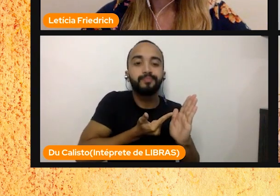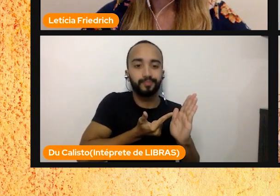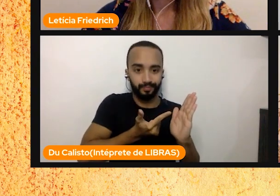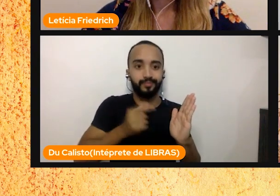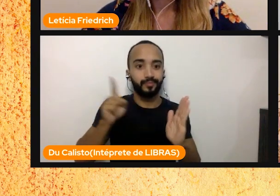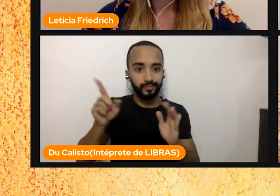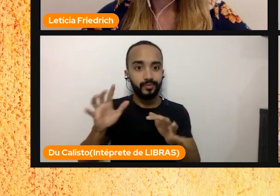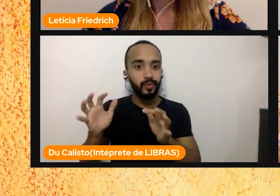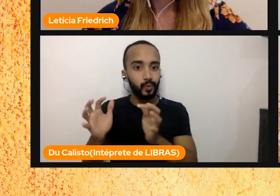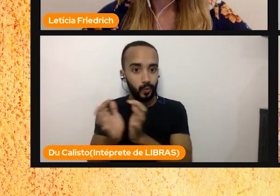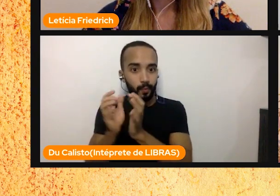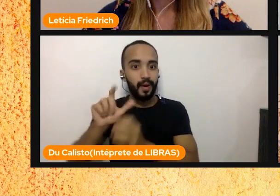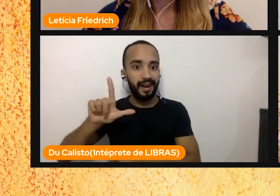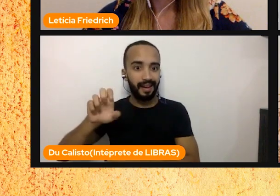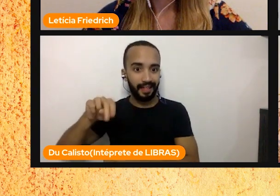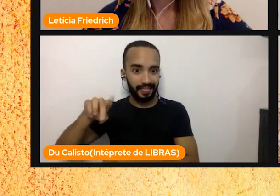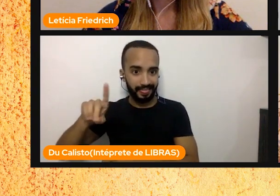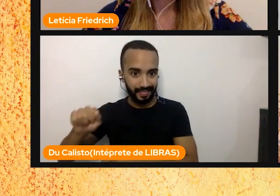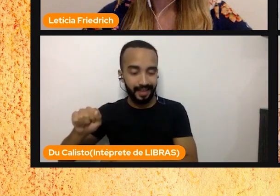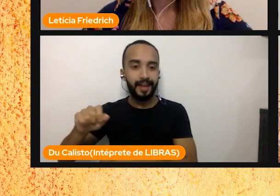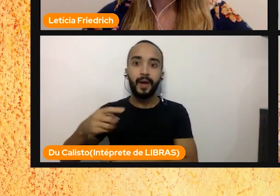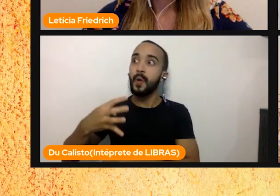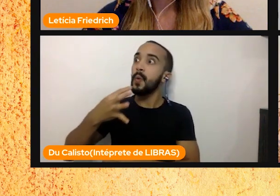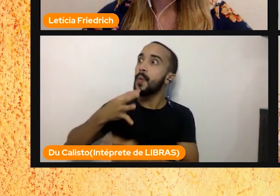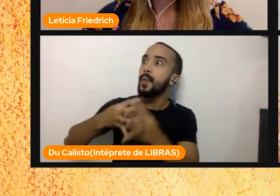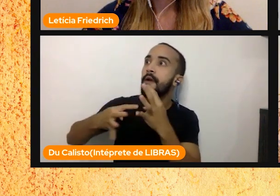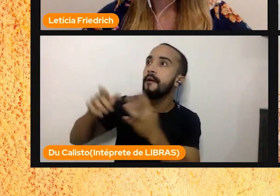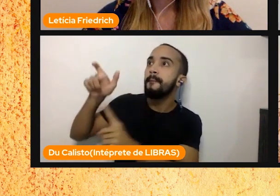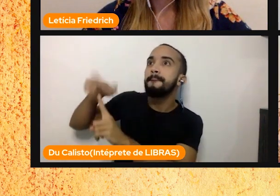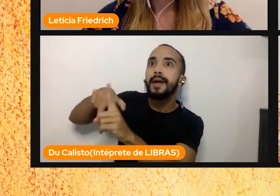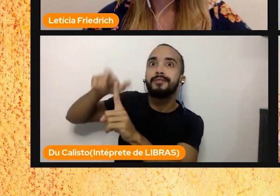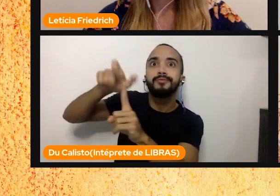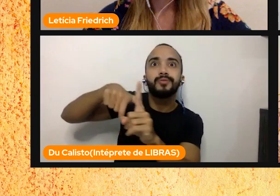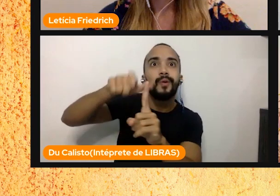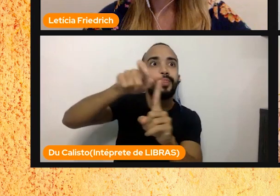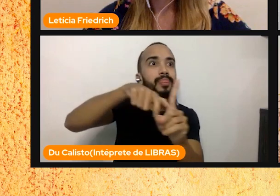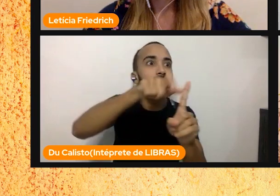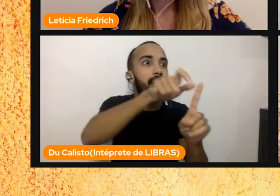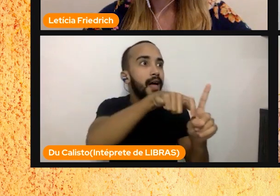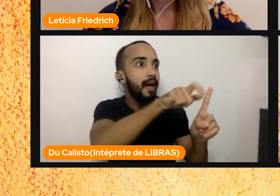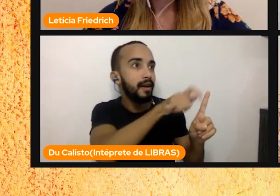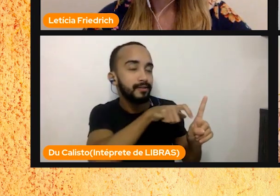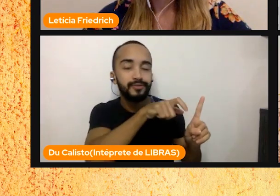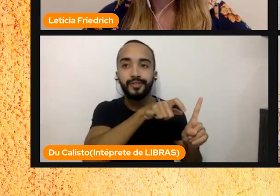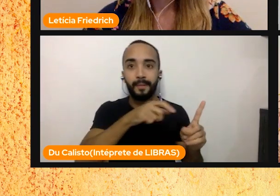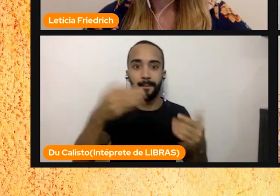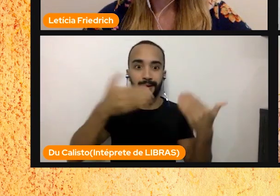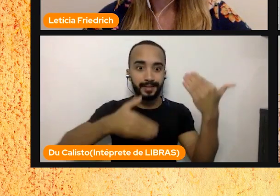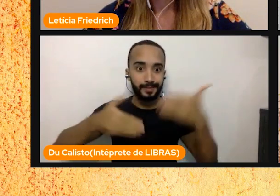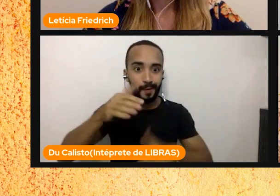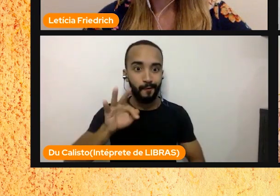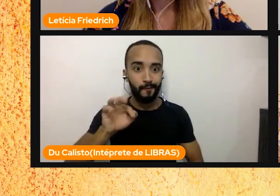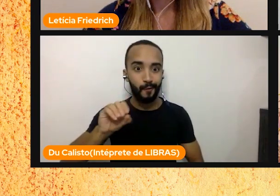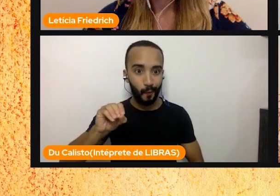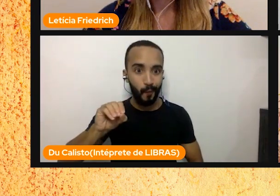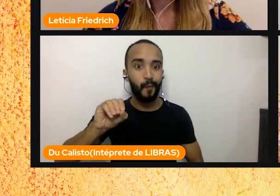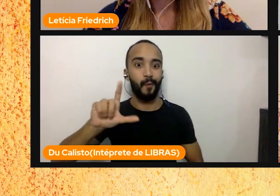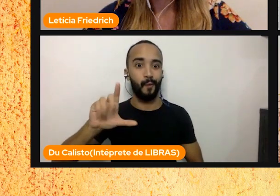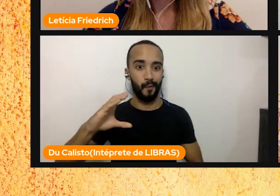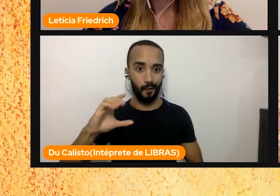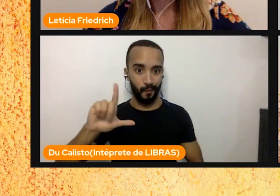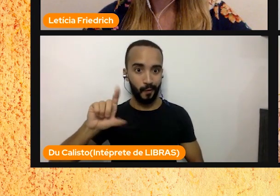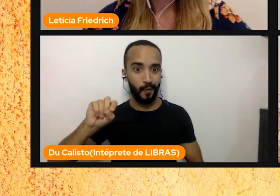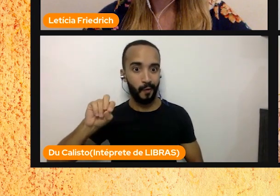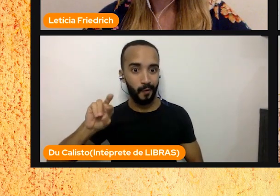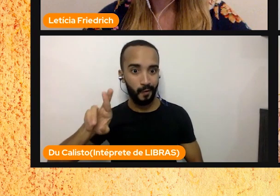as lendas, vai conhecendo os personagens do folclore brasileiro, vai gostando, e no final de contas, eu não posso contar muito, mas no final você vê que, na verdade, não